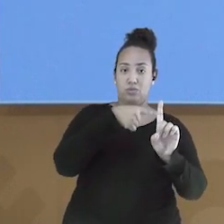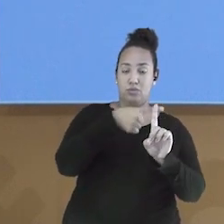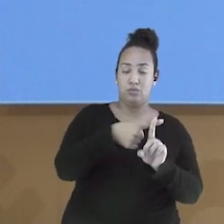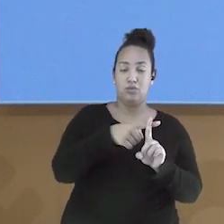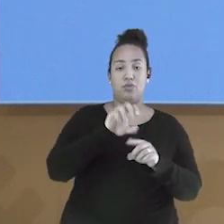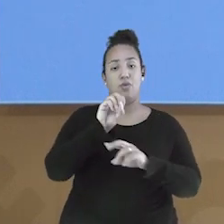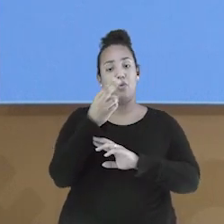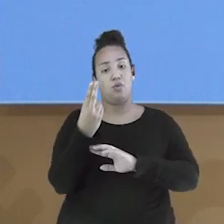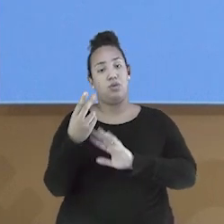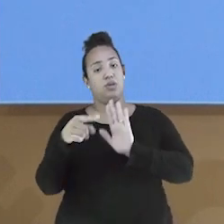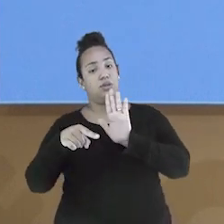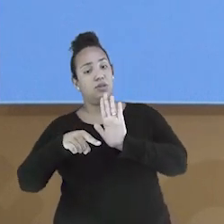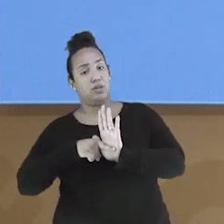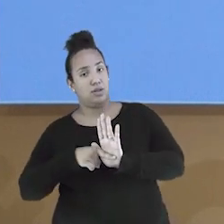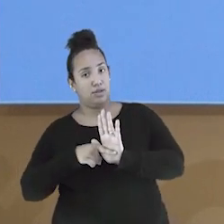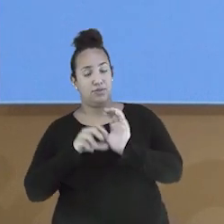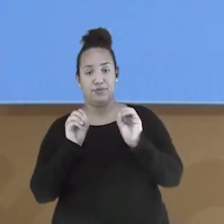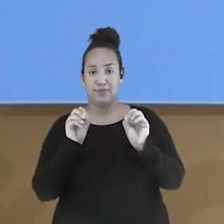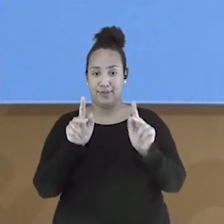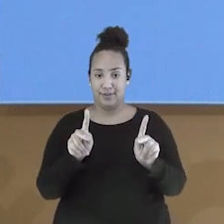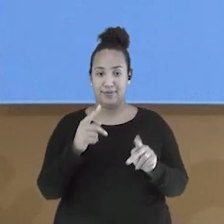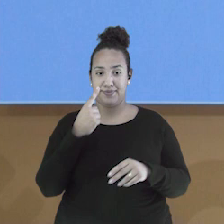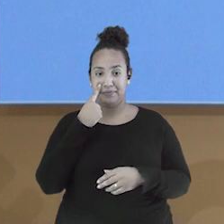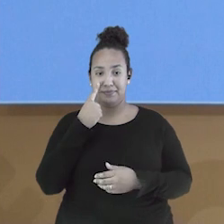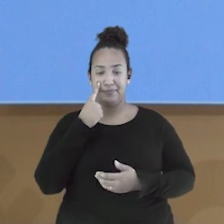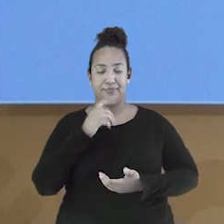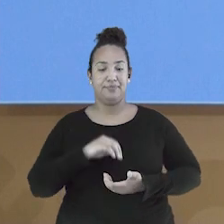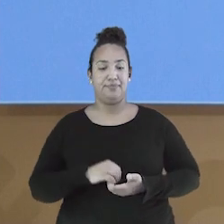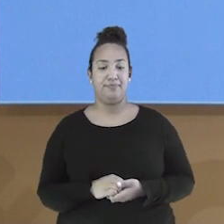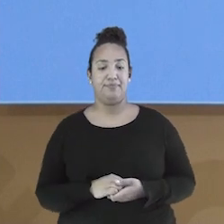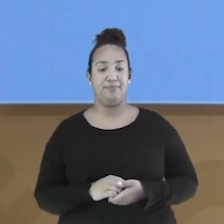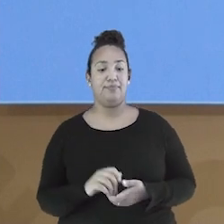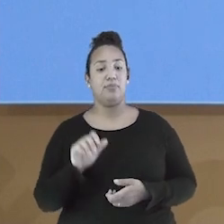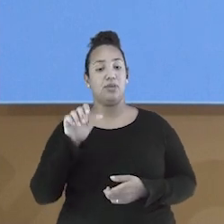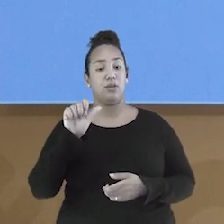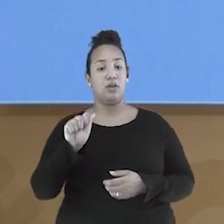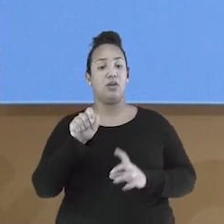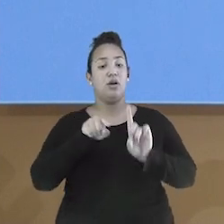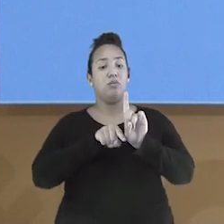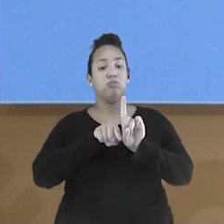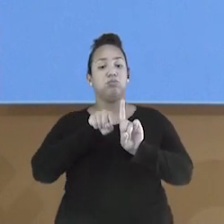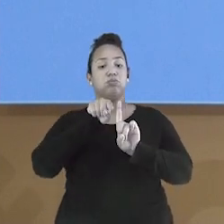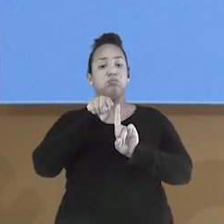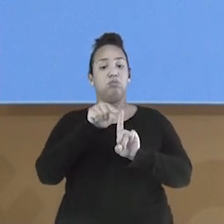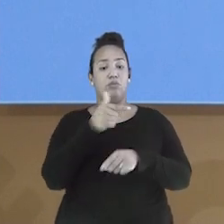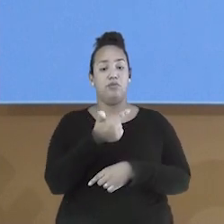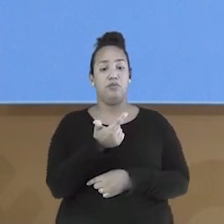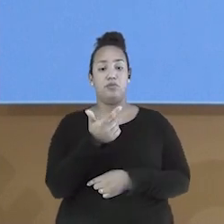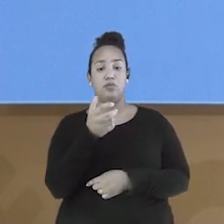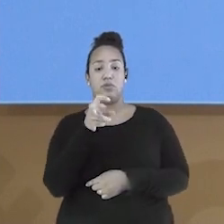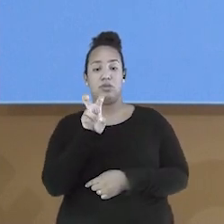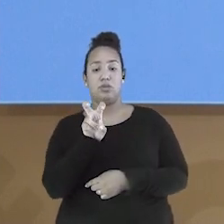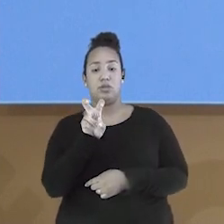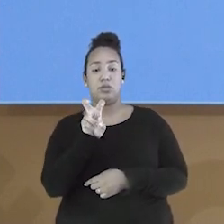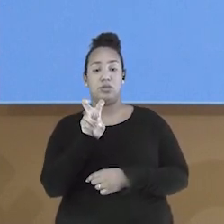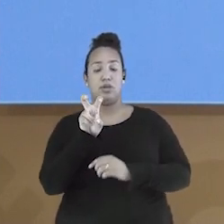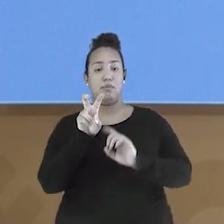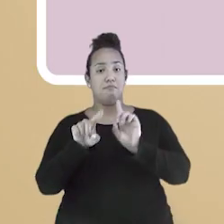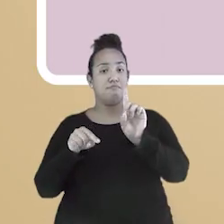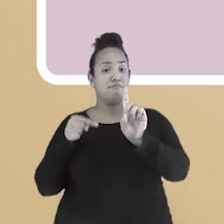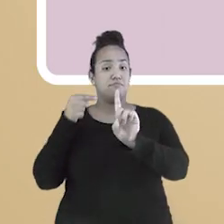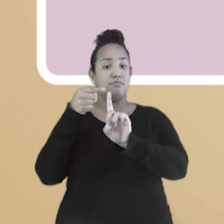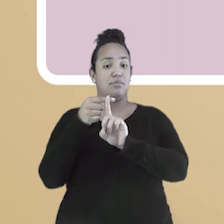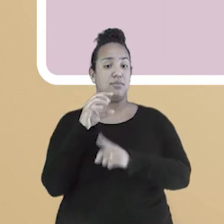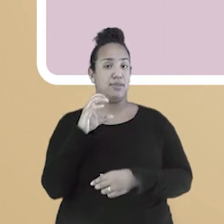negativo, correspondente, ok? Vamos lá. Letra A. Uma temperatura de 25 graus acima